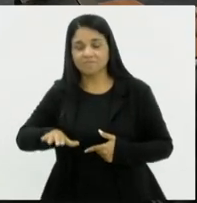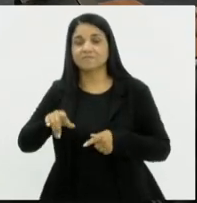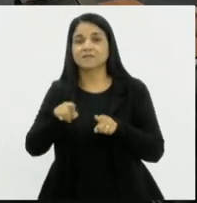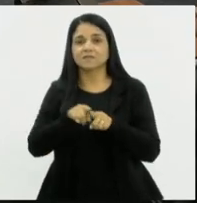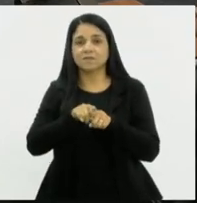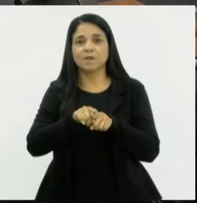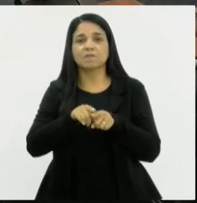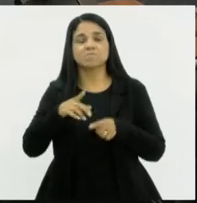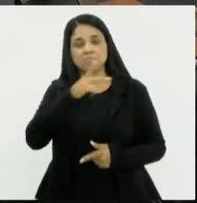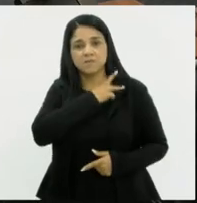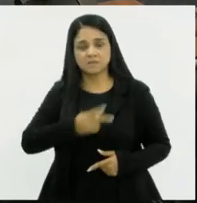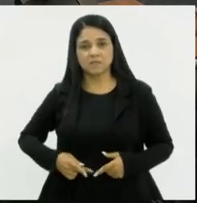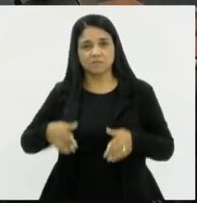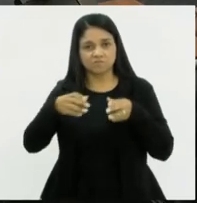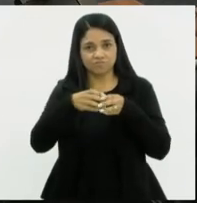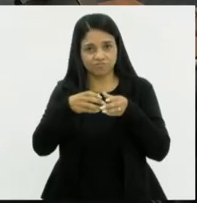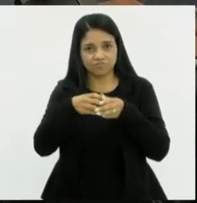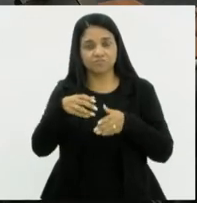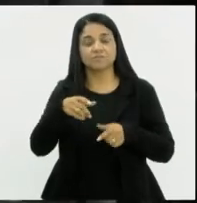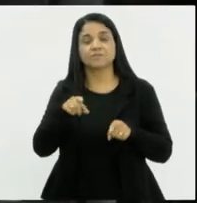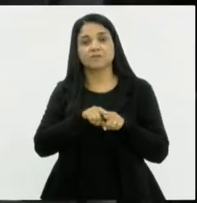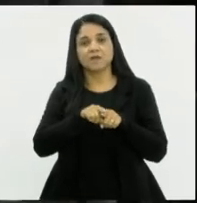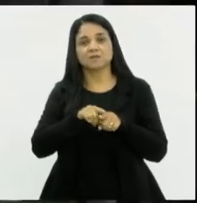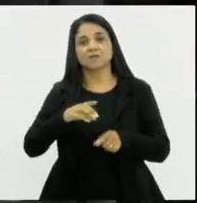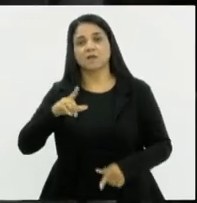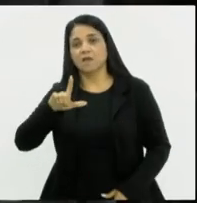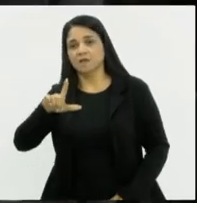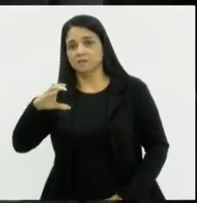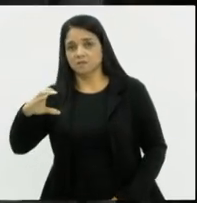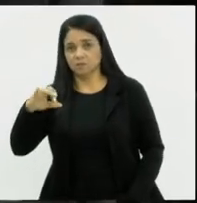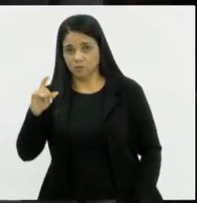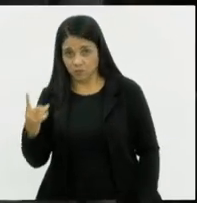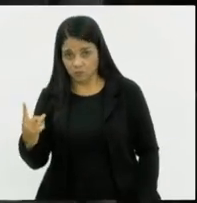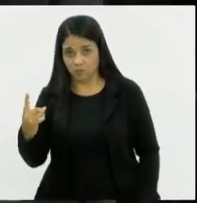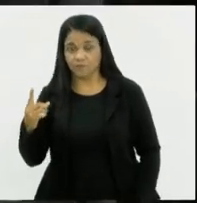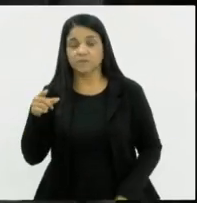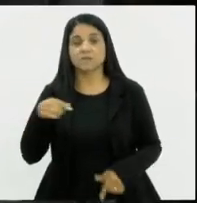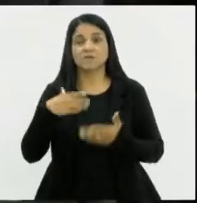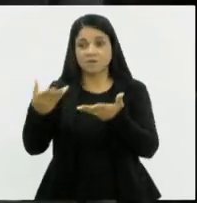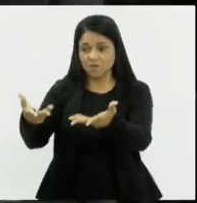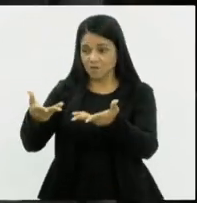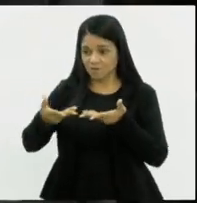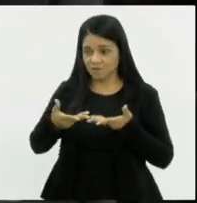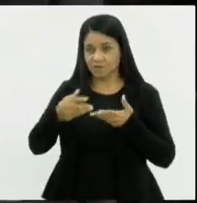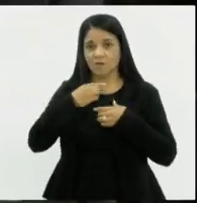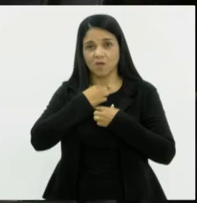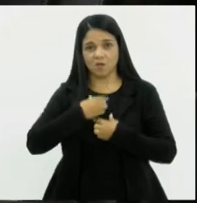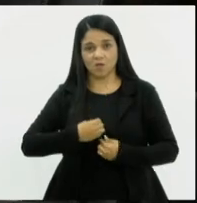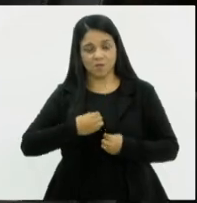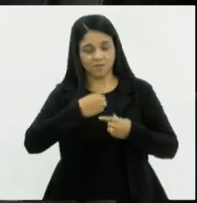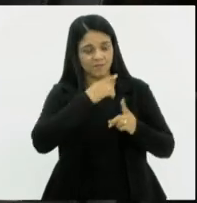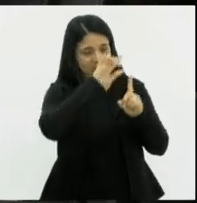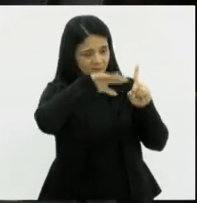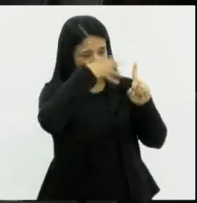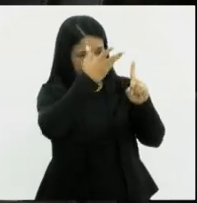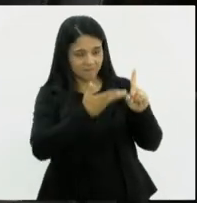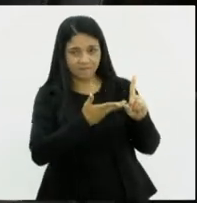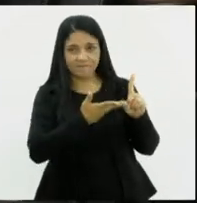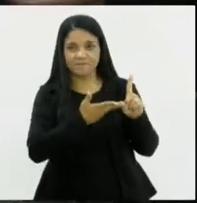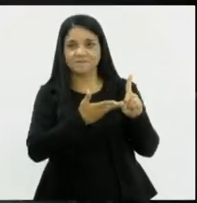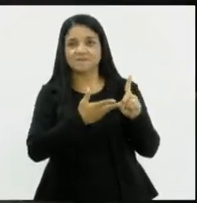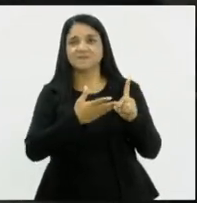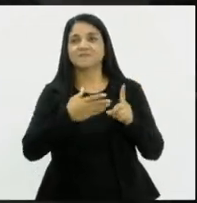e comunitárias do Distrito LC1. Convido para receber a homenagem da medalha Tiradentes